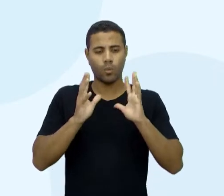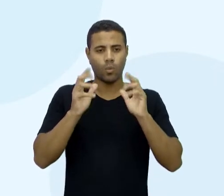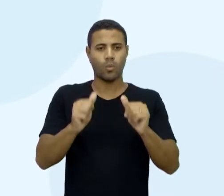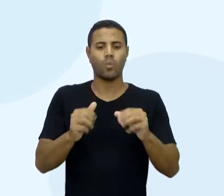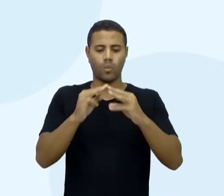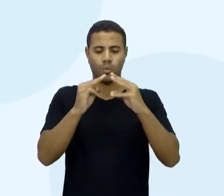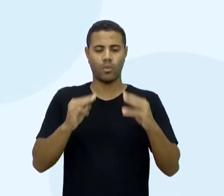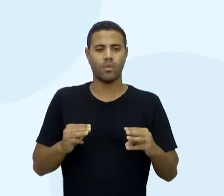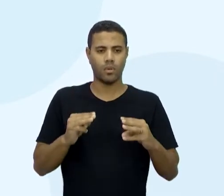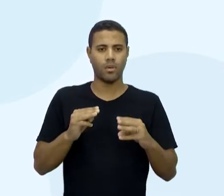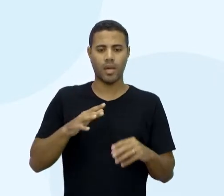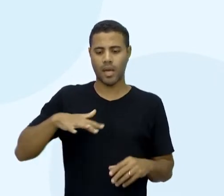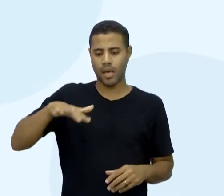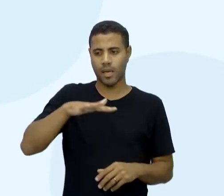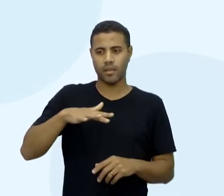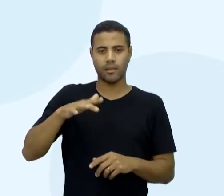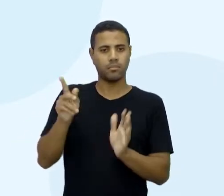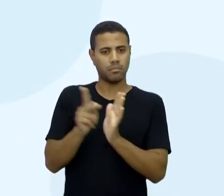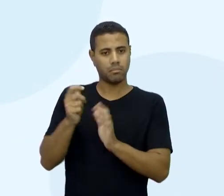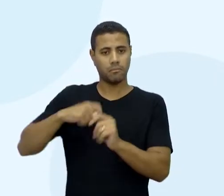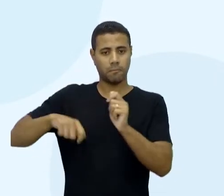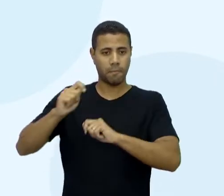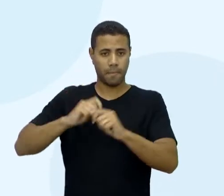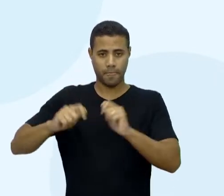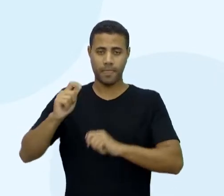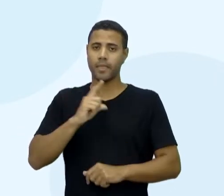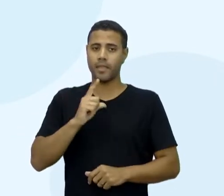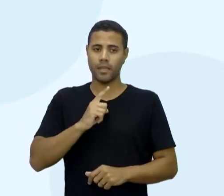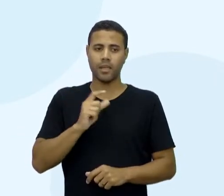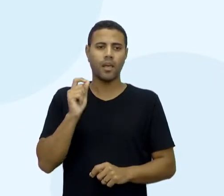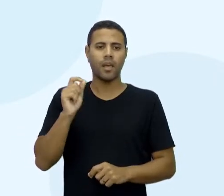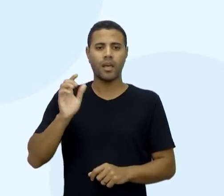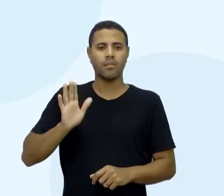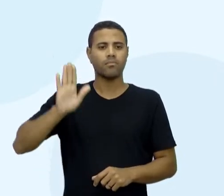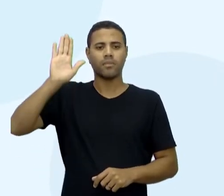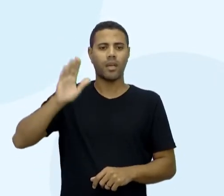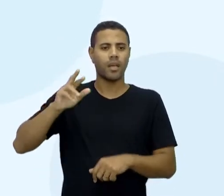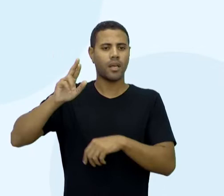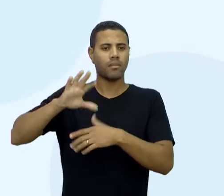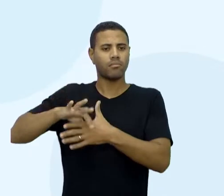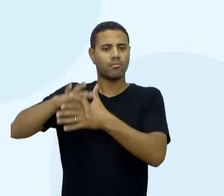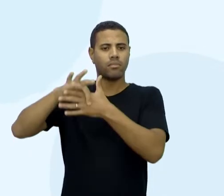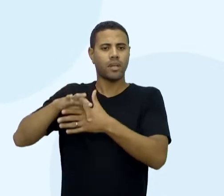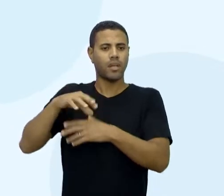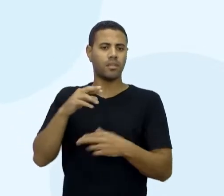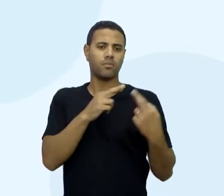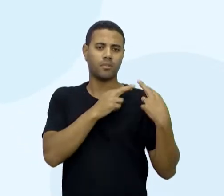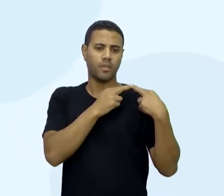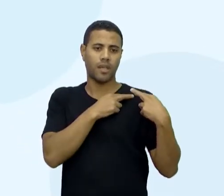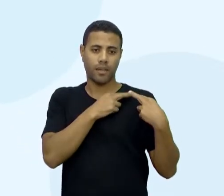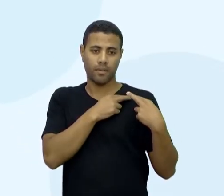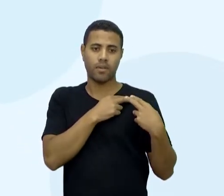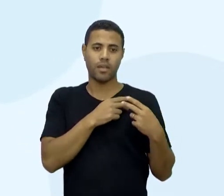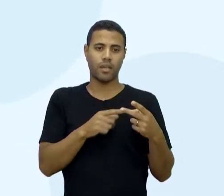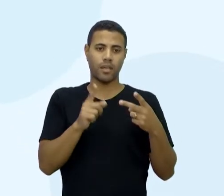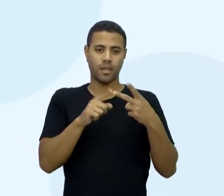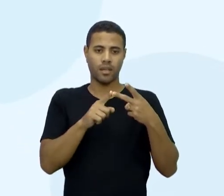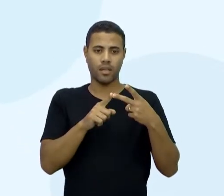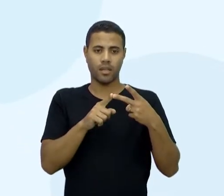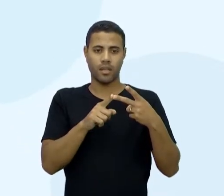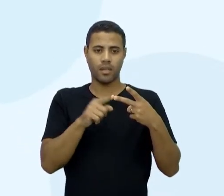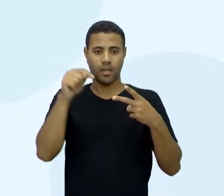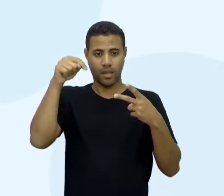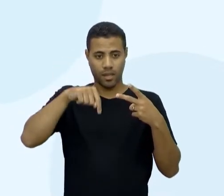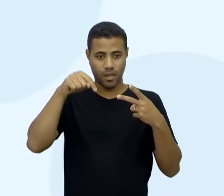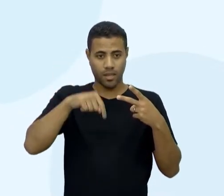ter um setor administrativo, tá? E quem é o líder desse setor administrativo? Aí a nossa setinha ela aponta